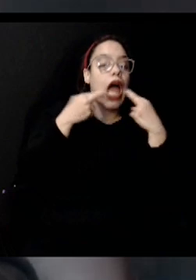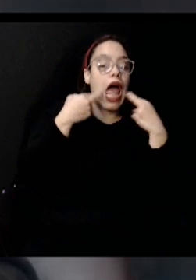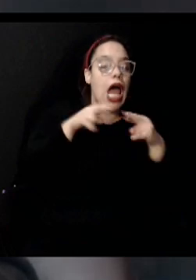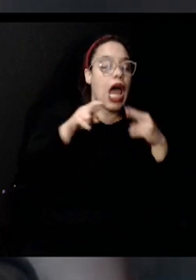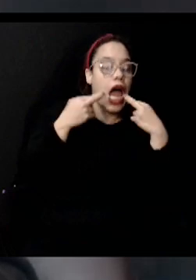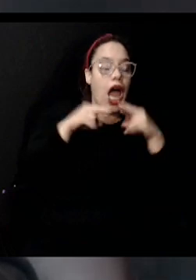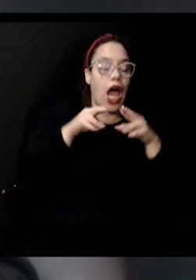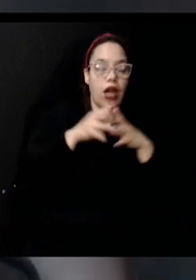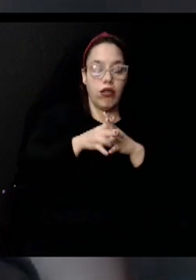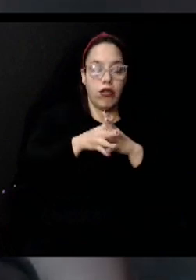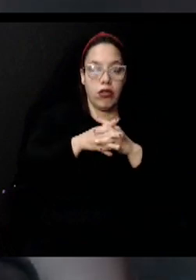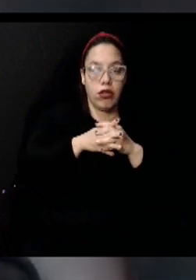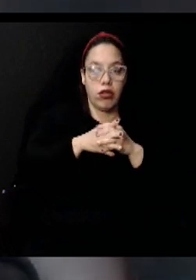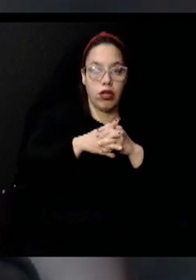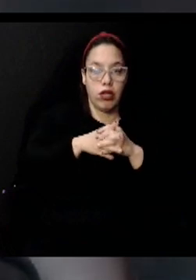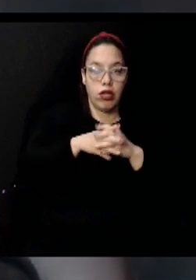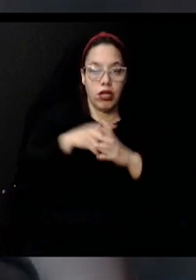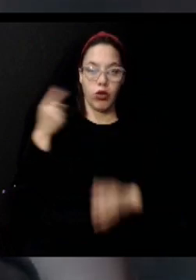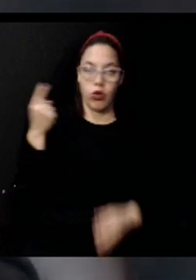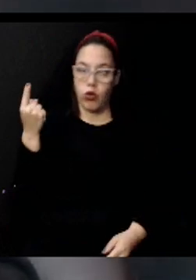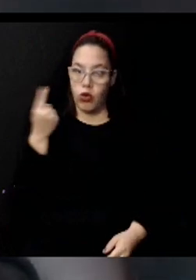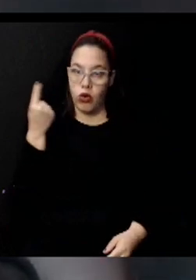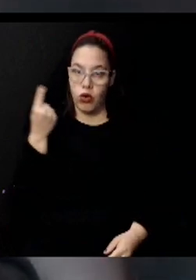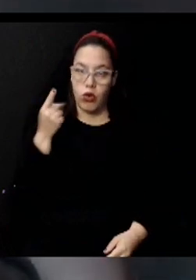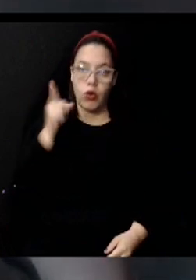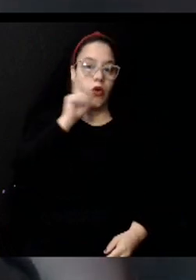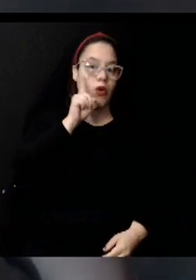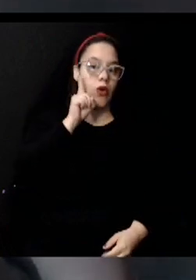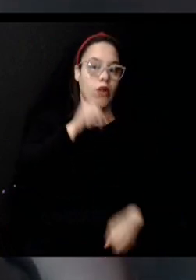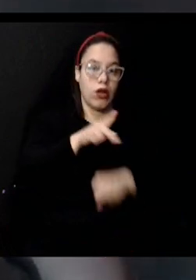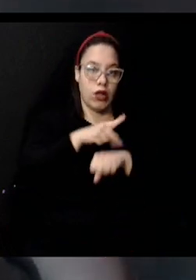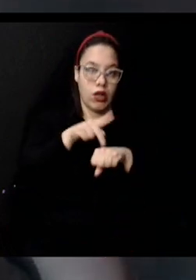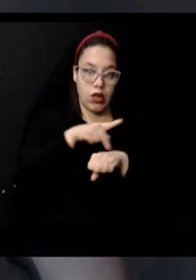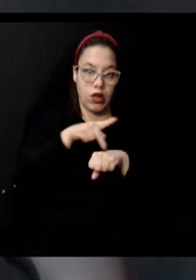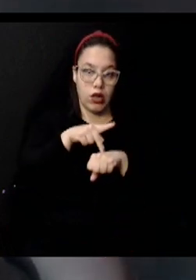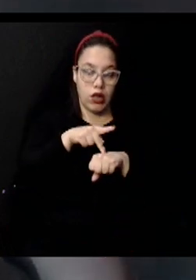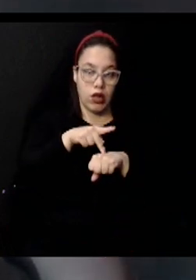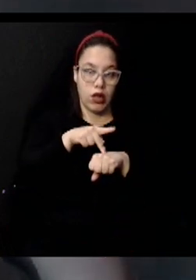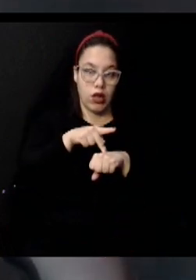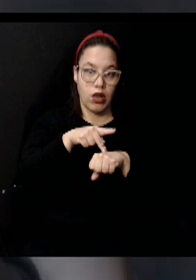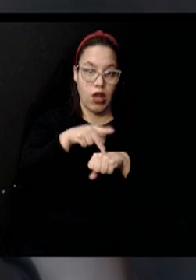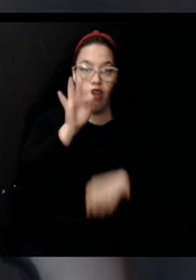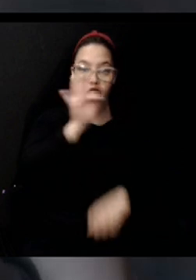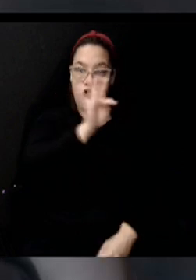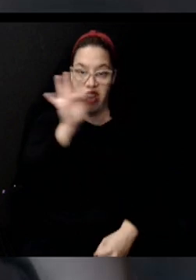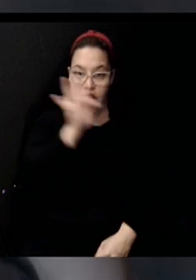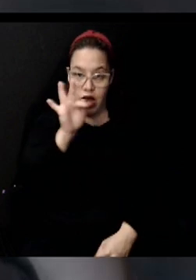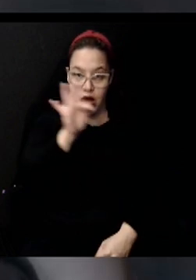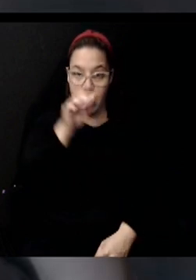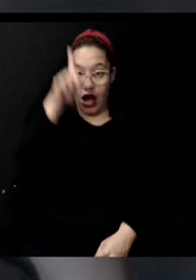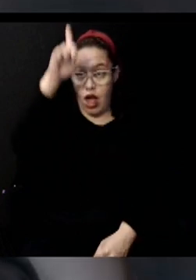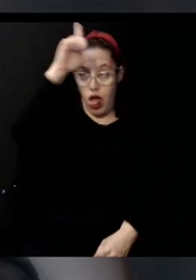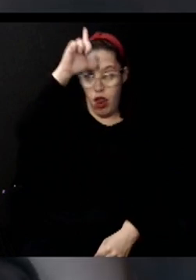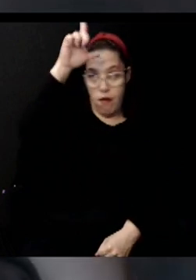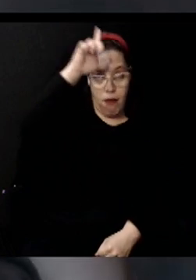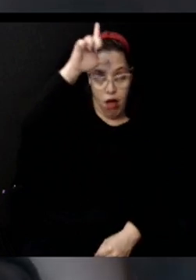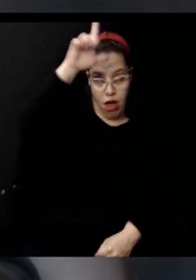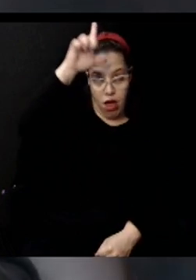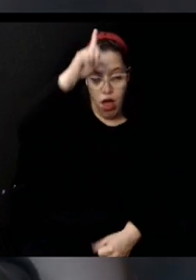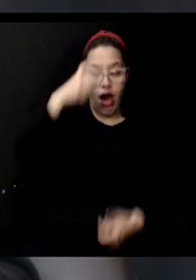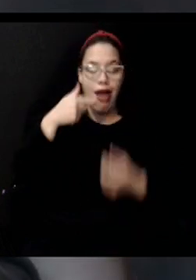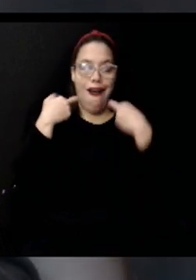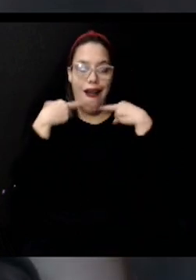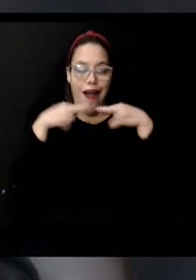países individualistas, como os Estados Unidos, a França, a Alemanha, a reclamação é um poder que a